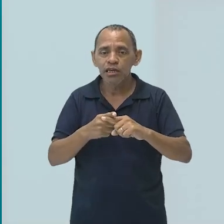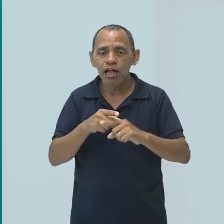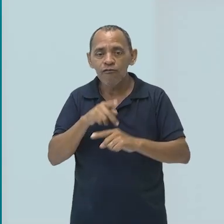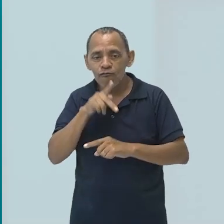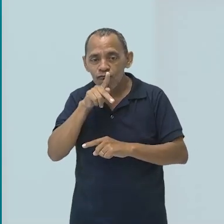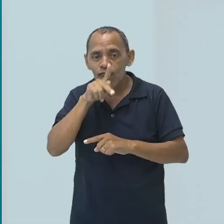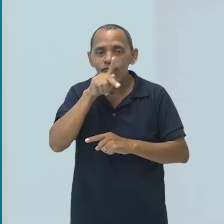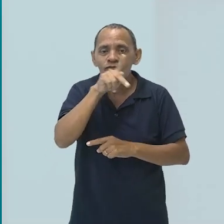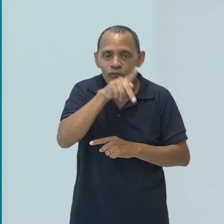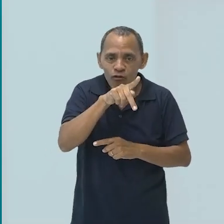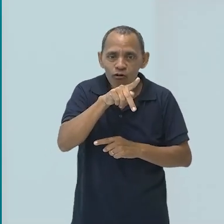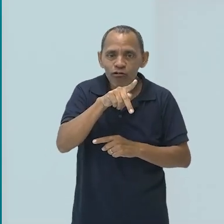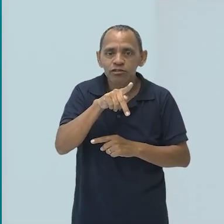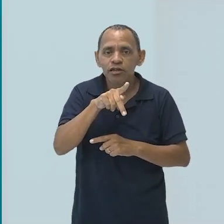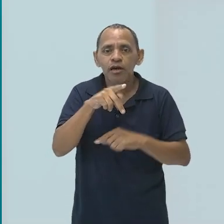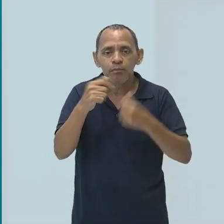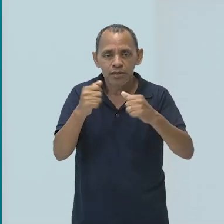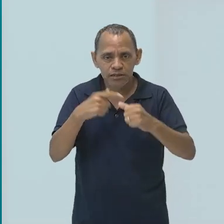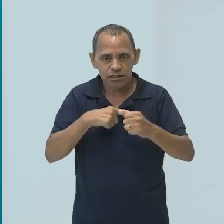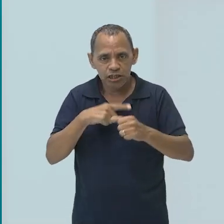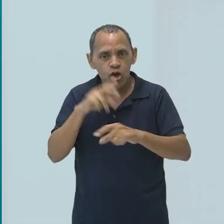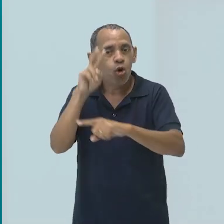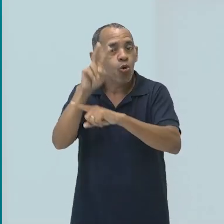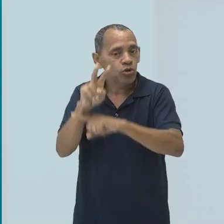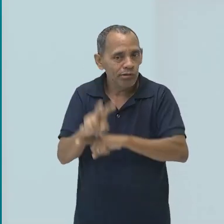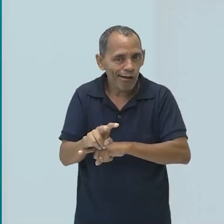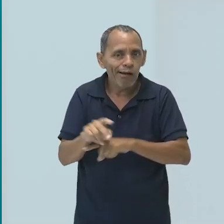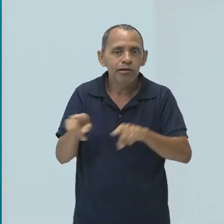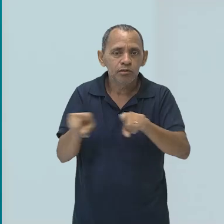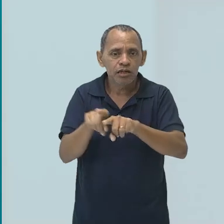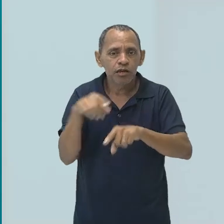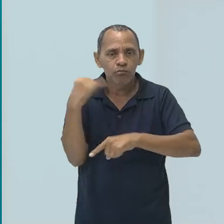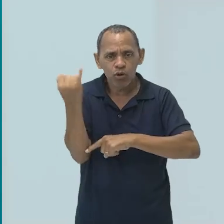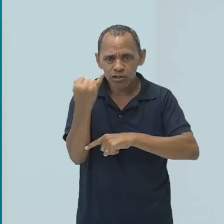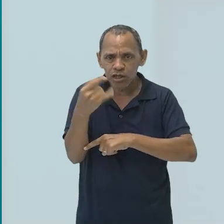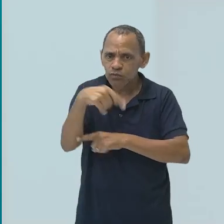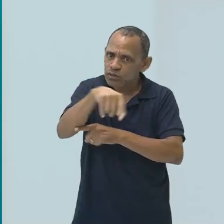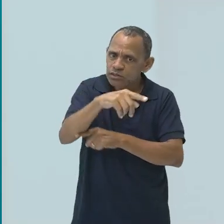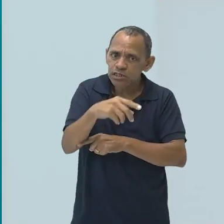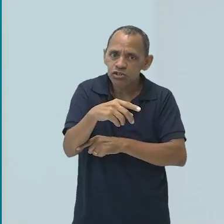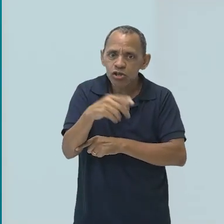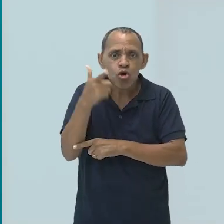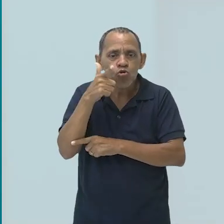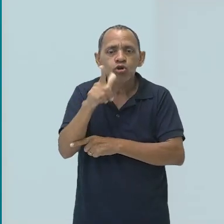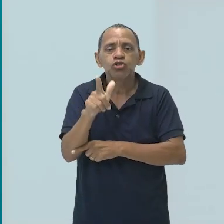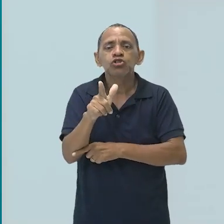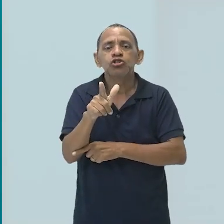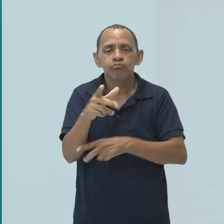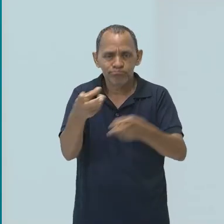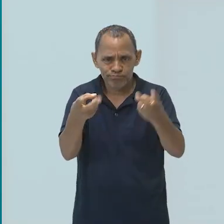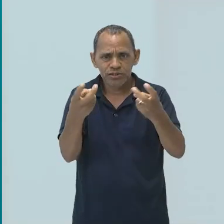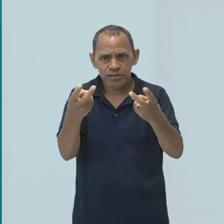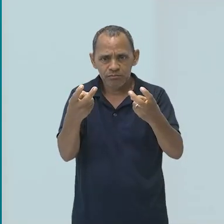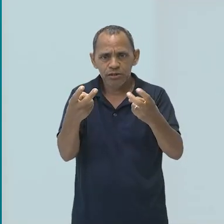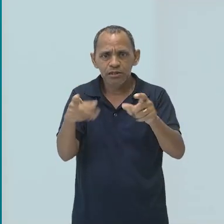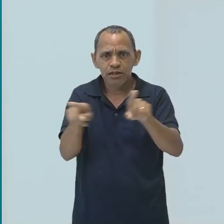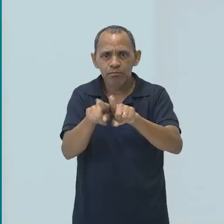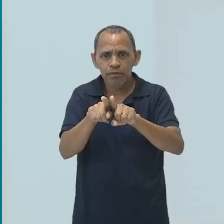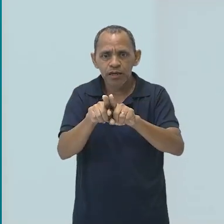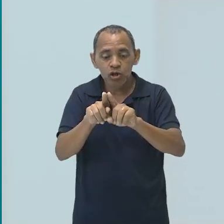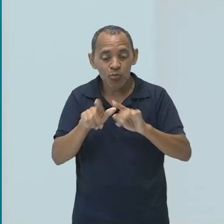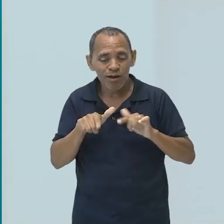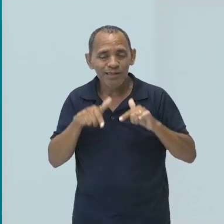São cuidados aí que são necessários, são importantes, porque vocês conseguiram observar também que uma ação